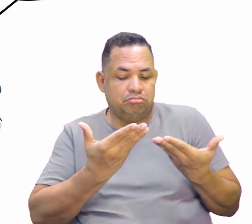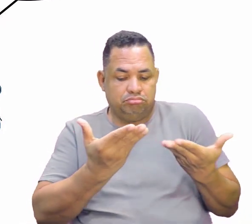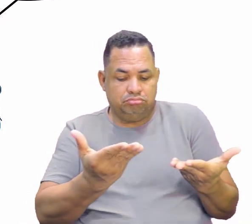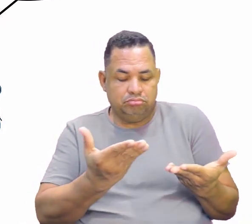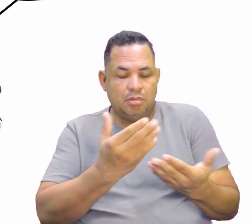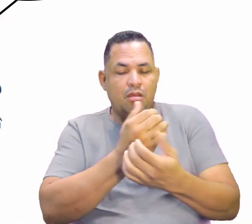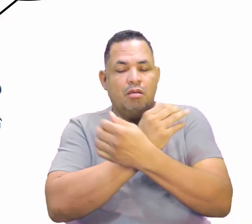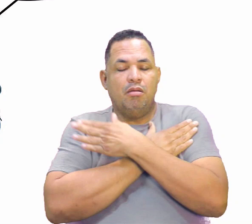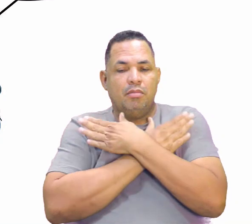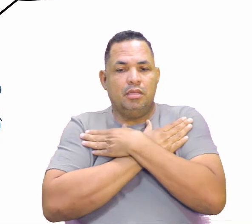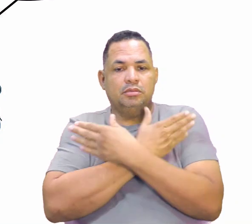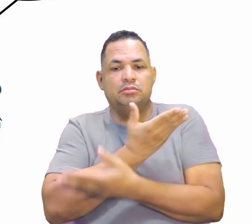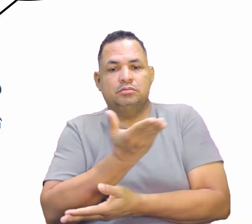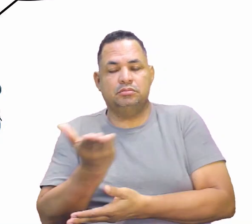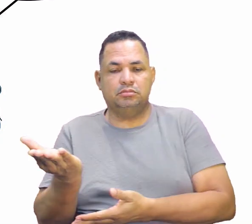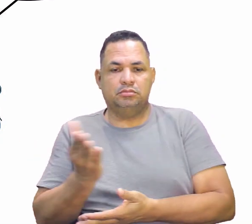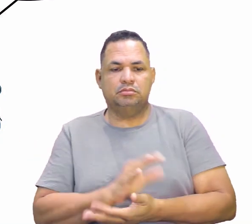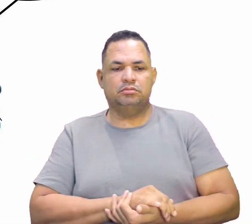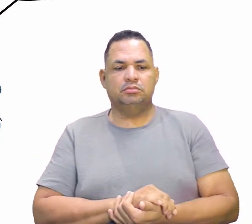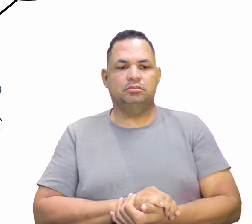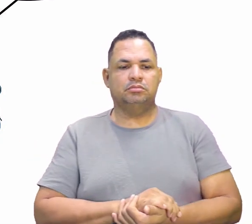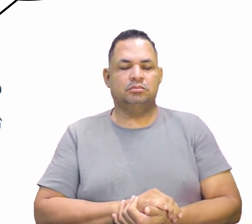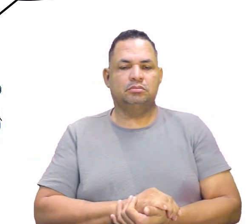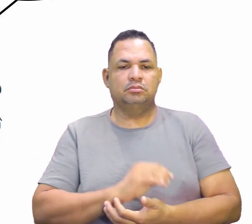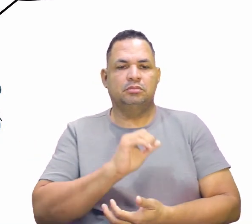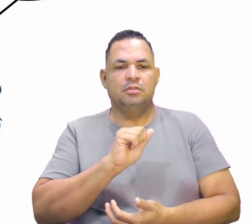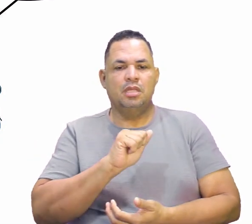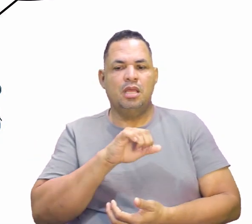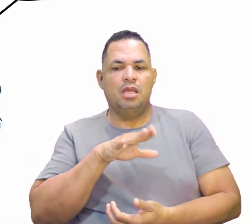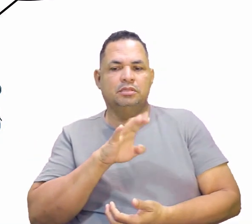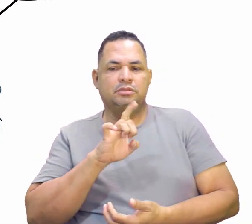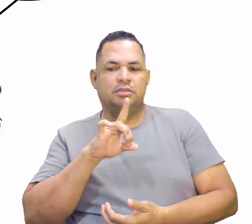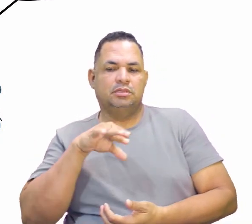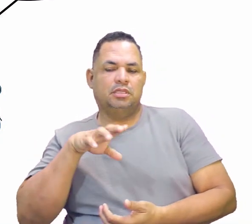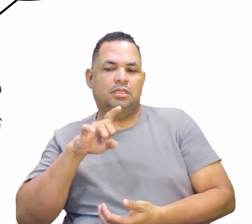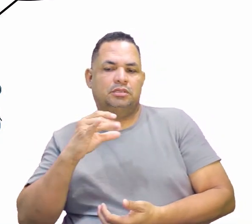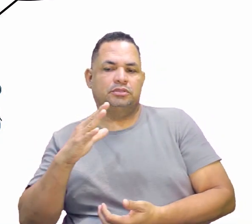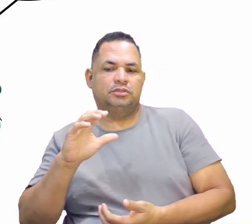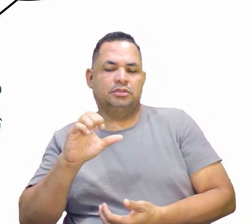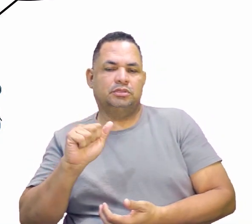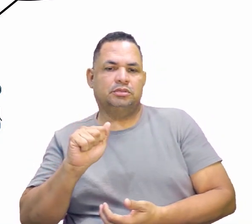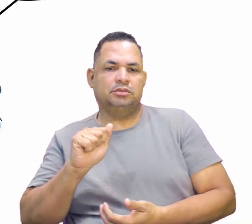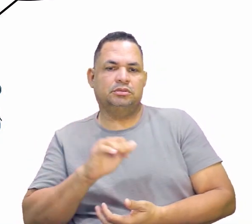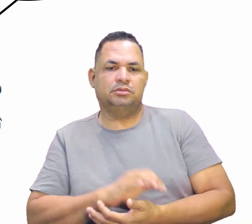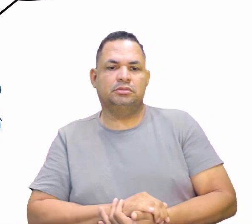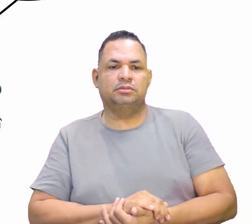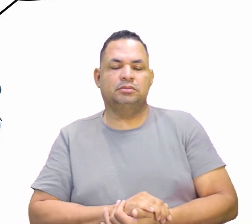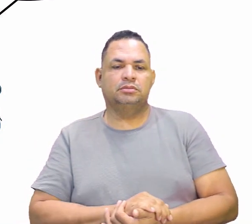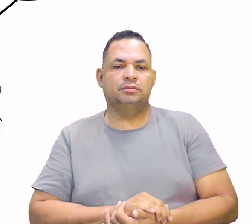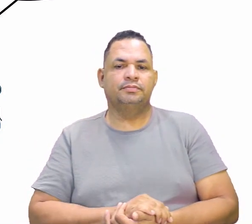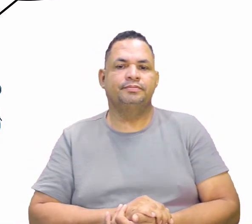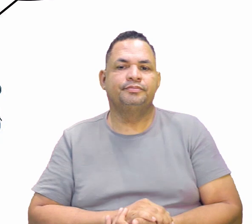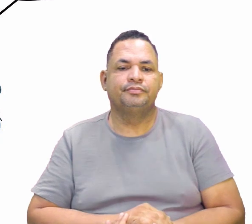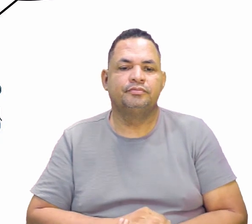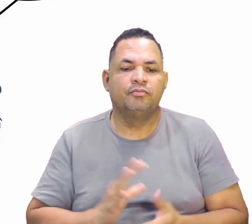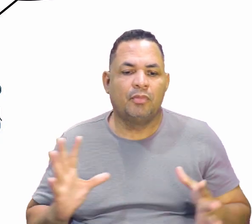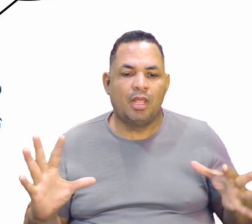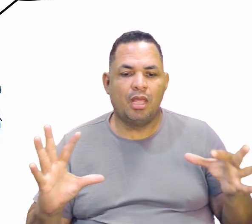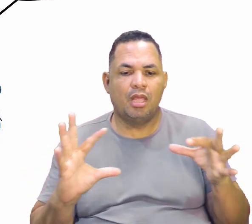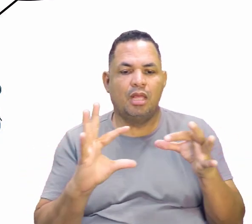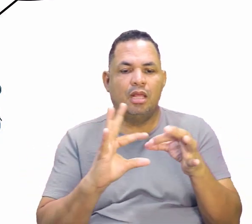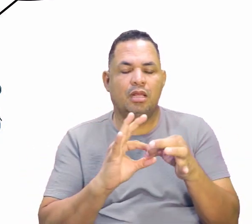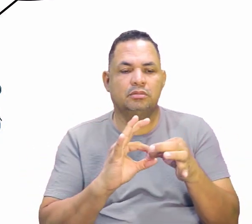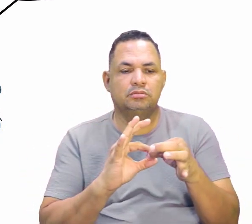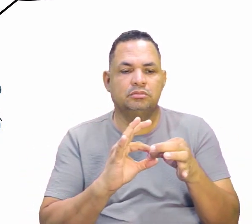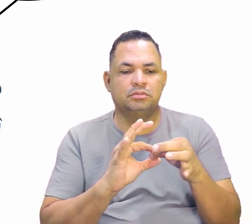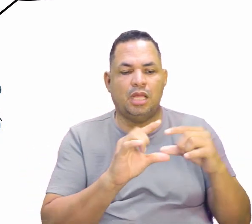concordam? Então, aqui são as assindéticas, provando o que foi dito ali em cima para vocês, que são aquelas que se ligam